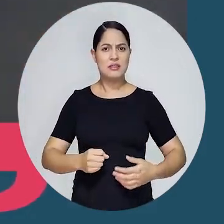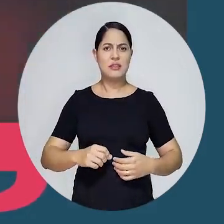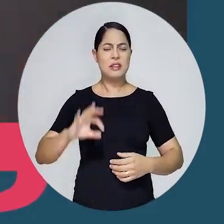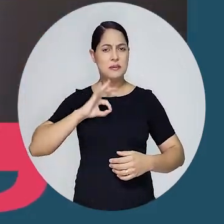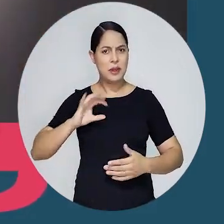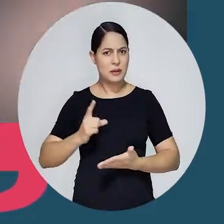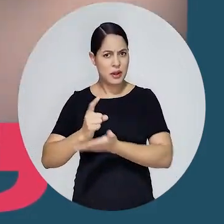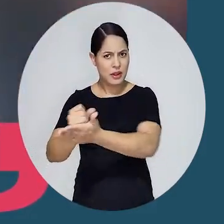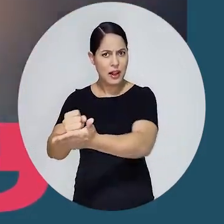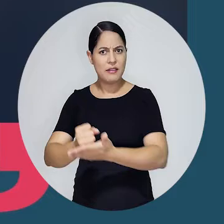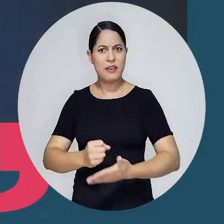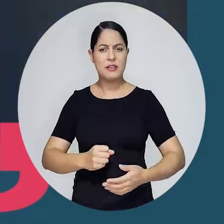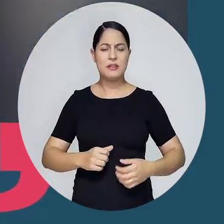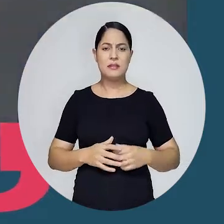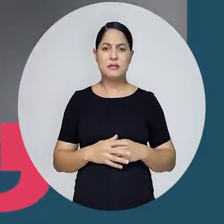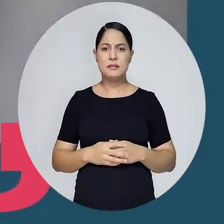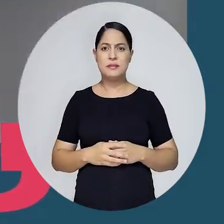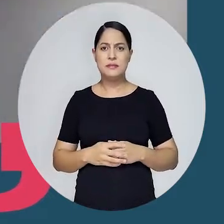É para levar.